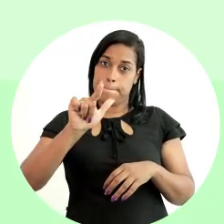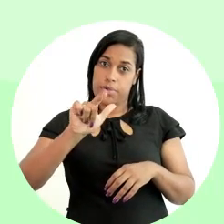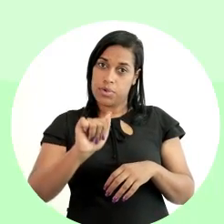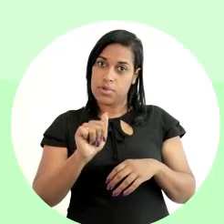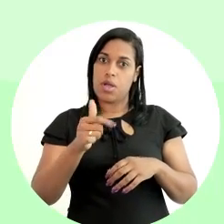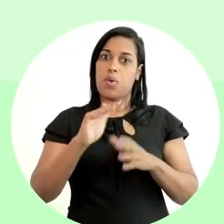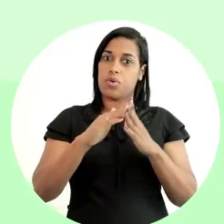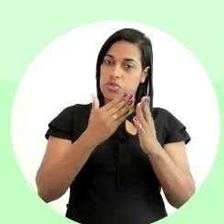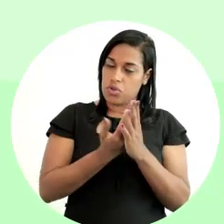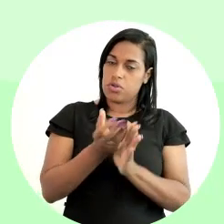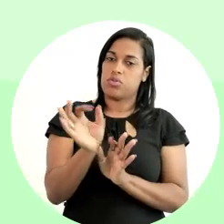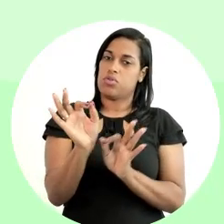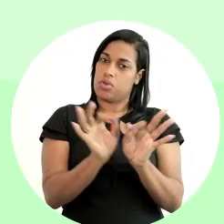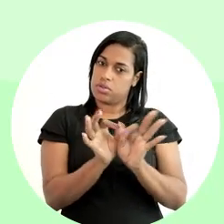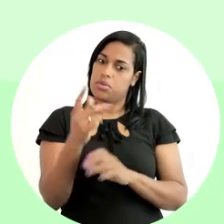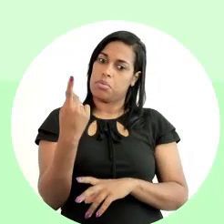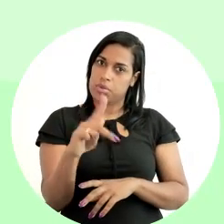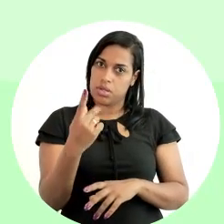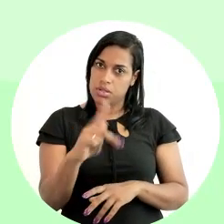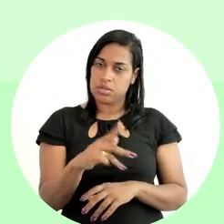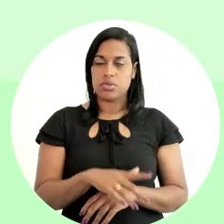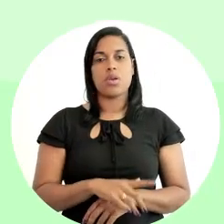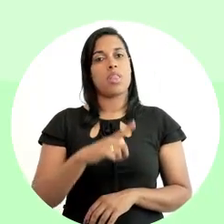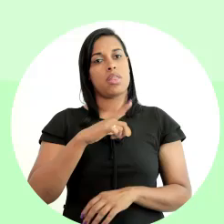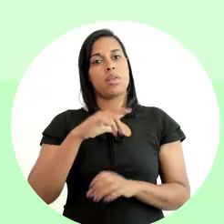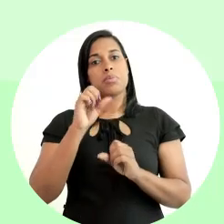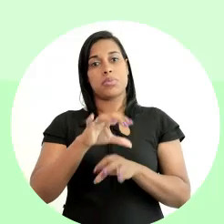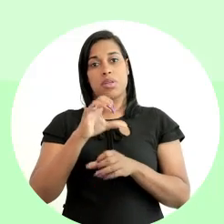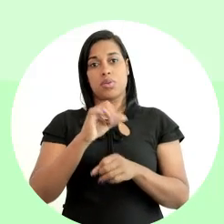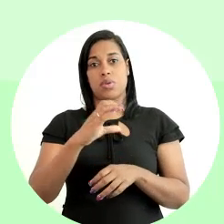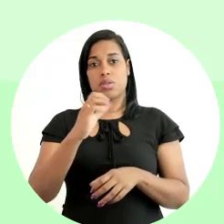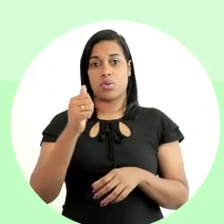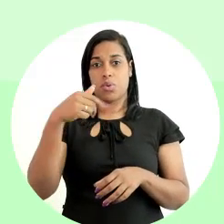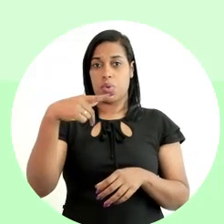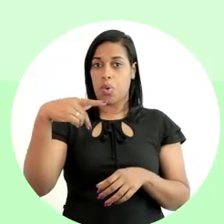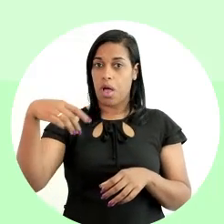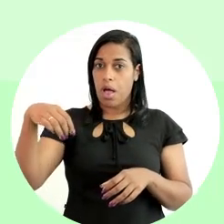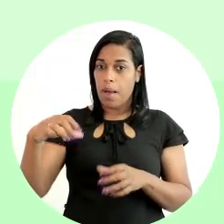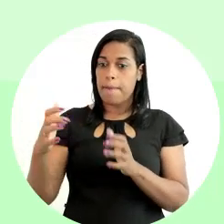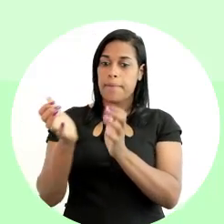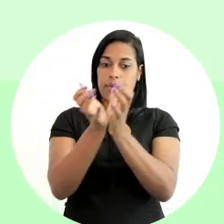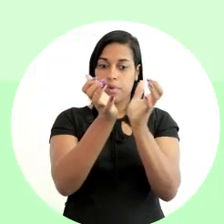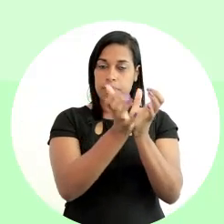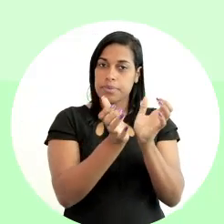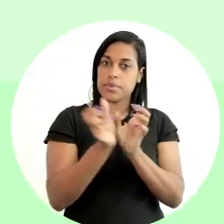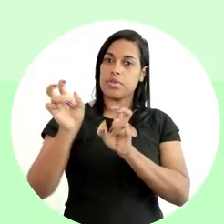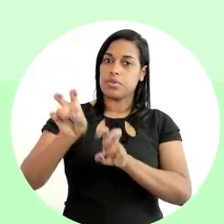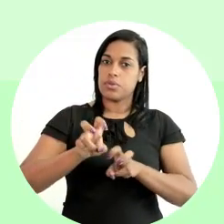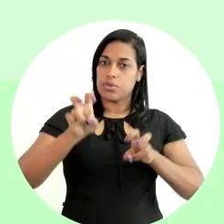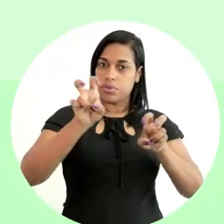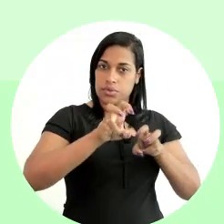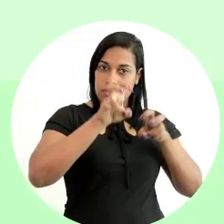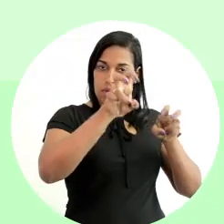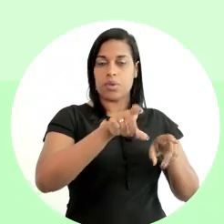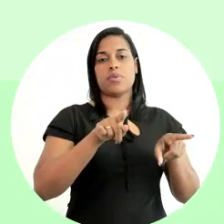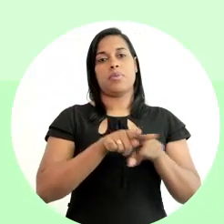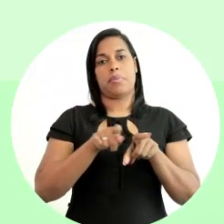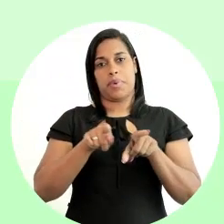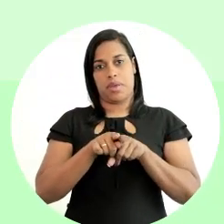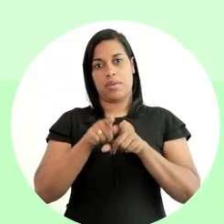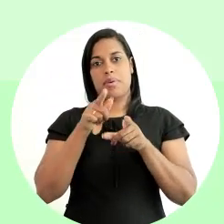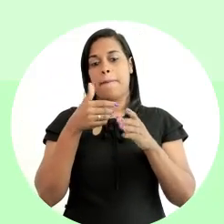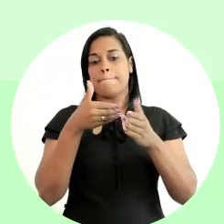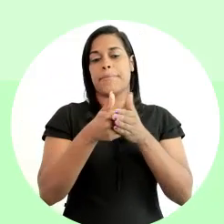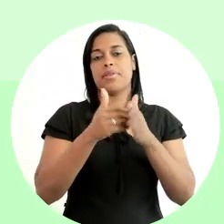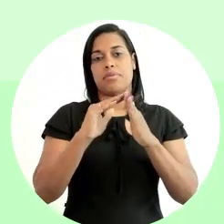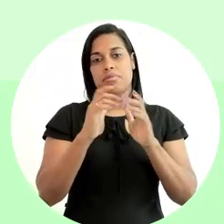escolas preparadas para isso. Temos a educação no campo, com comunidades da zona rural e ribeirinhas.